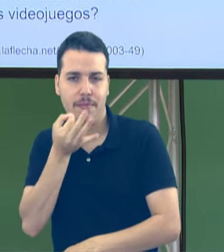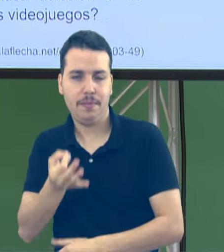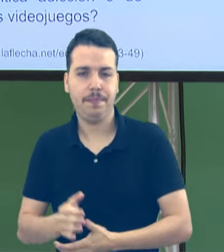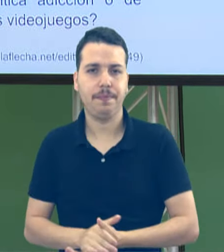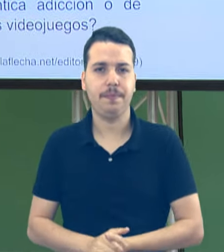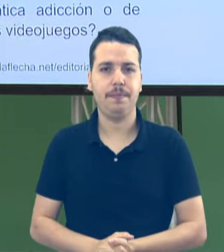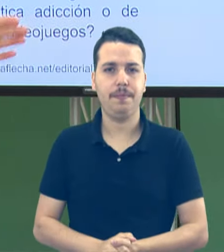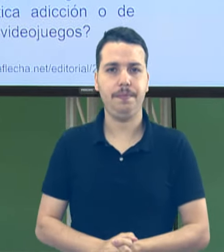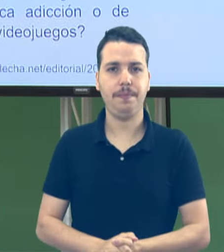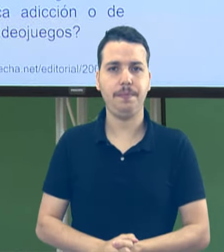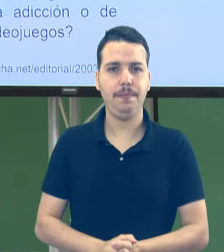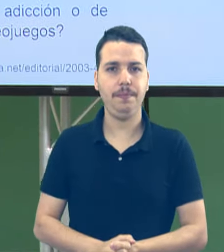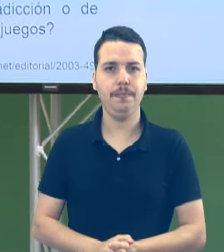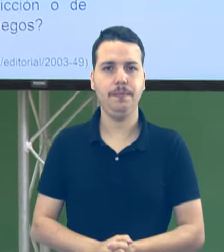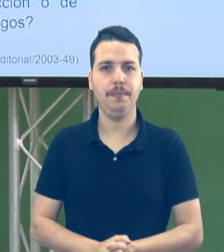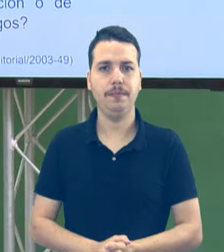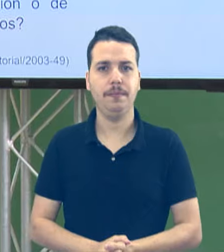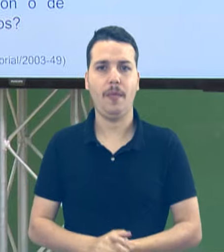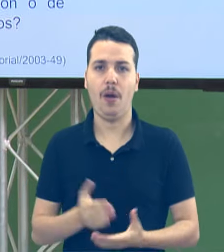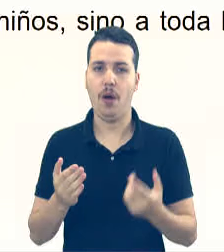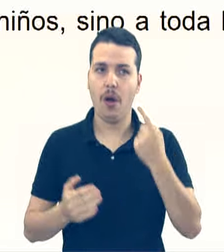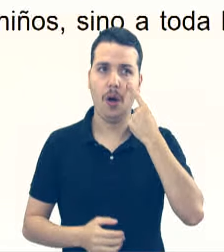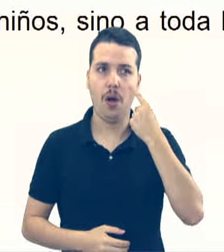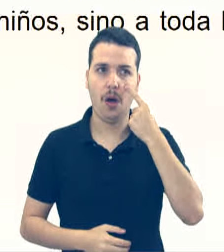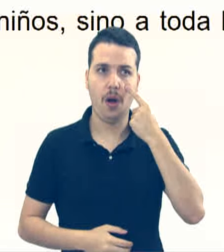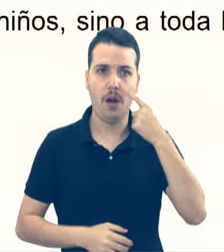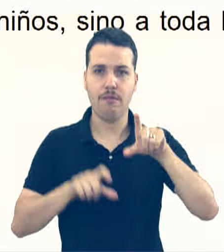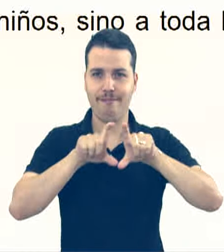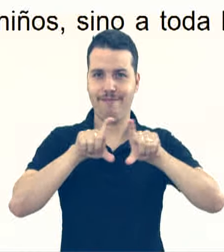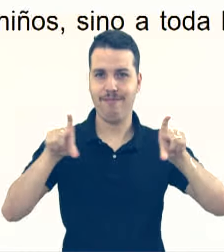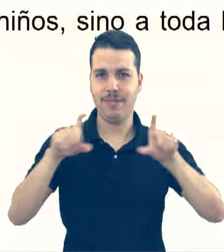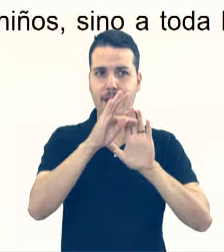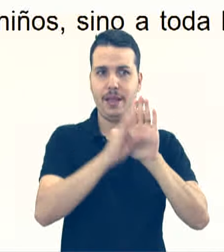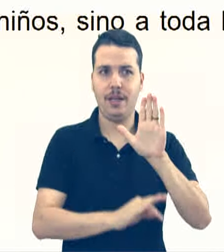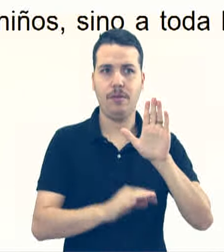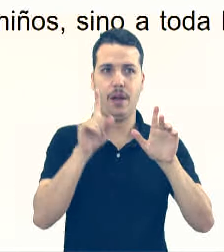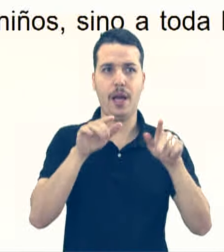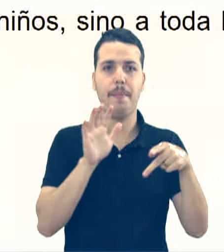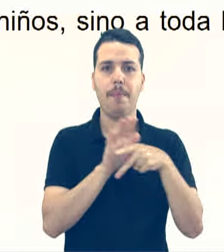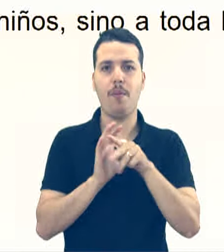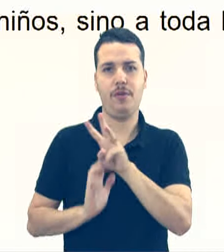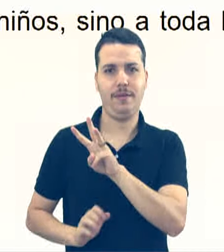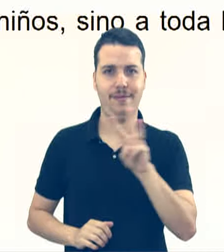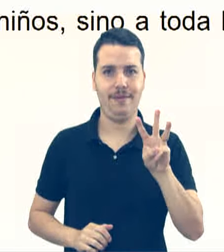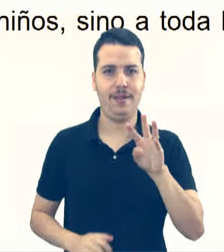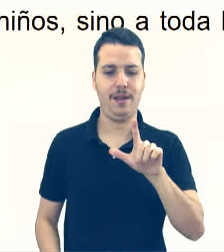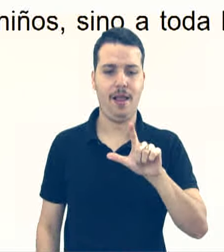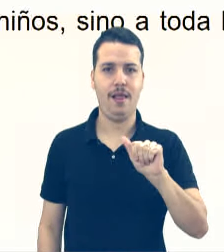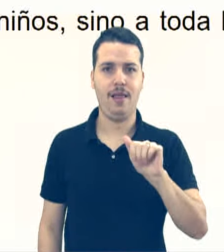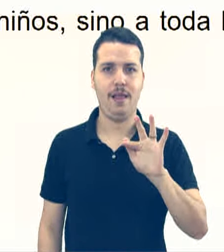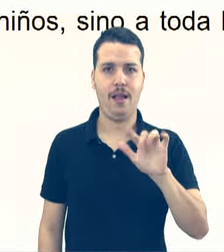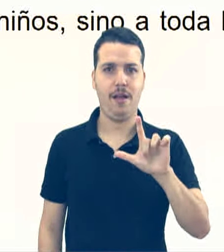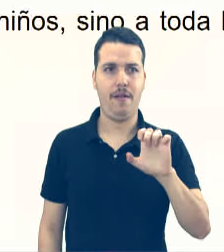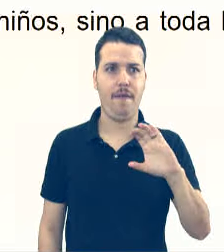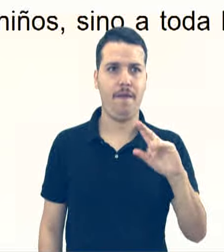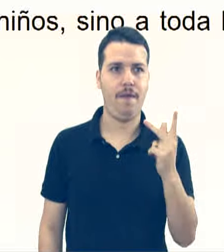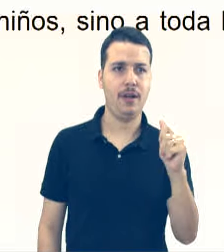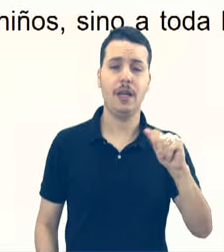Vamos observar este fragmento. Ele foi retirado de um site, La Flecha, um site